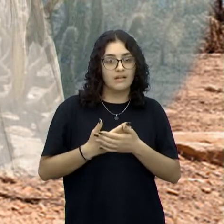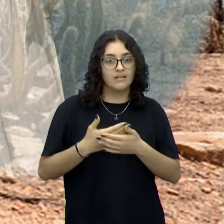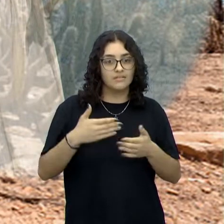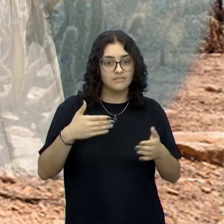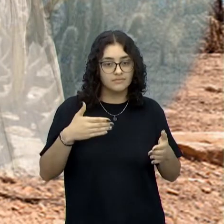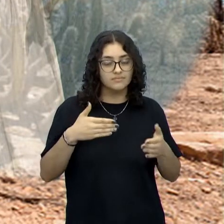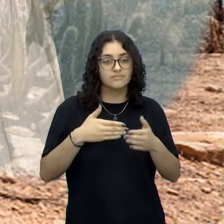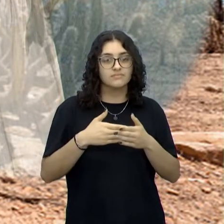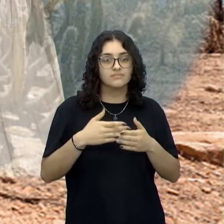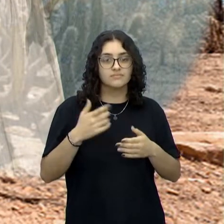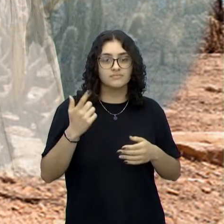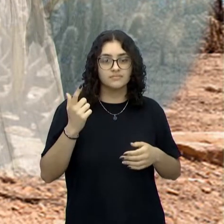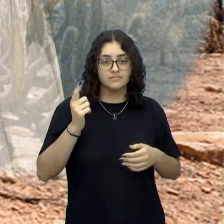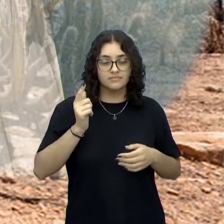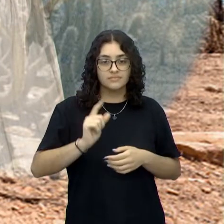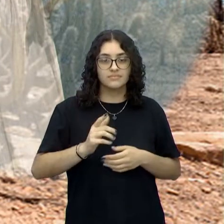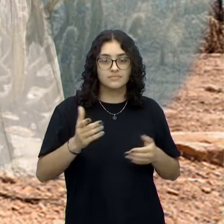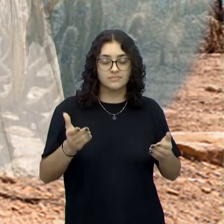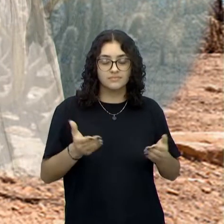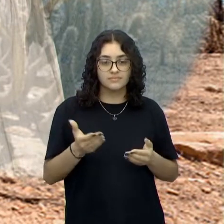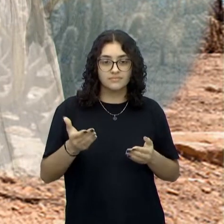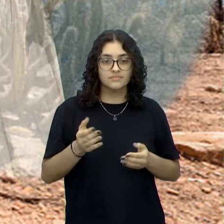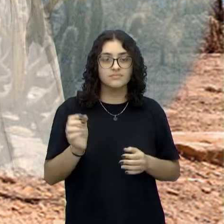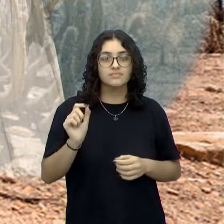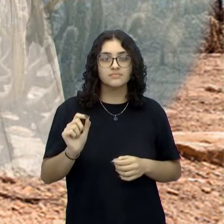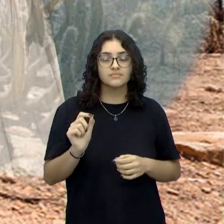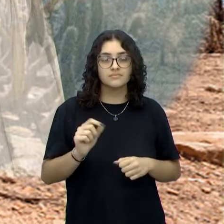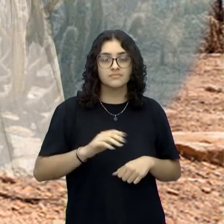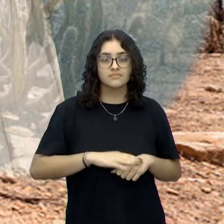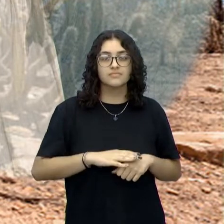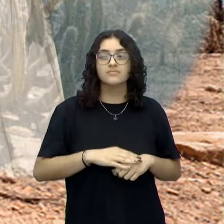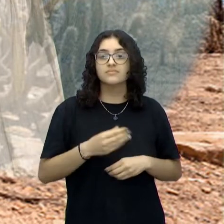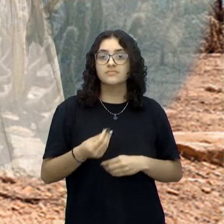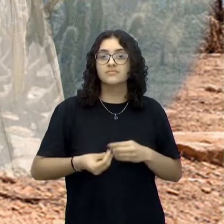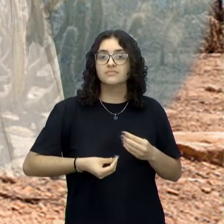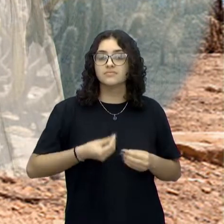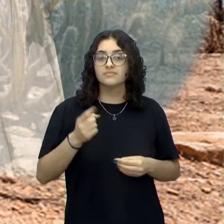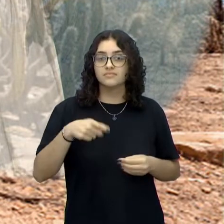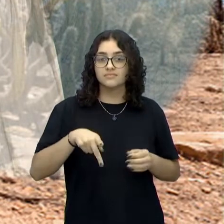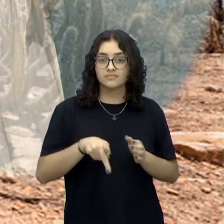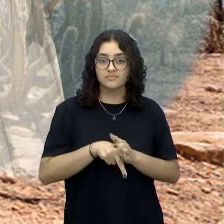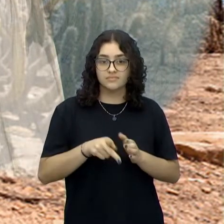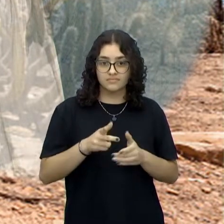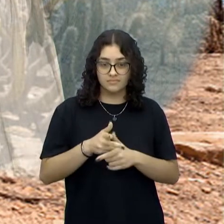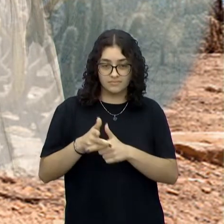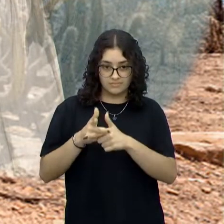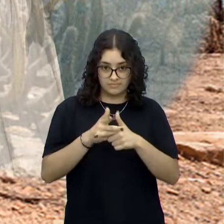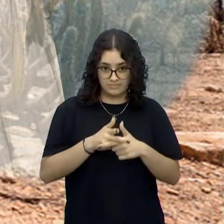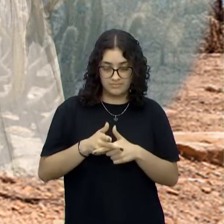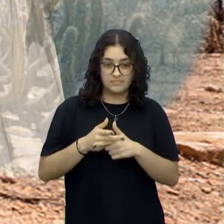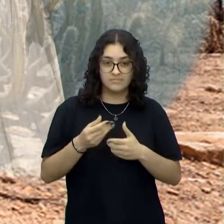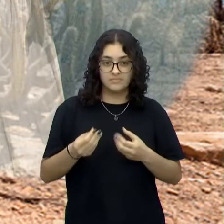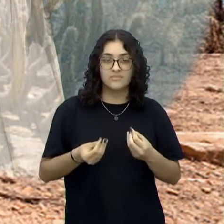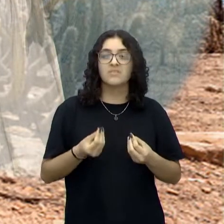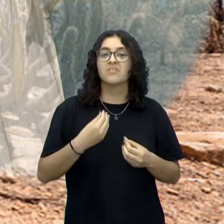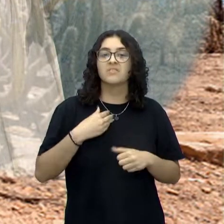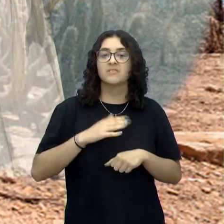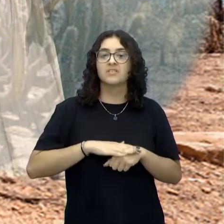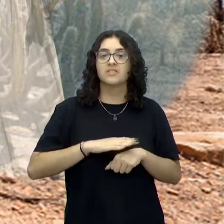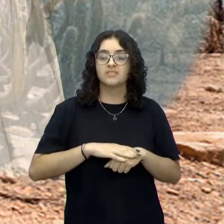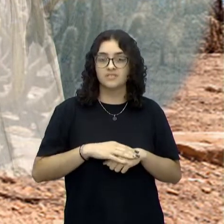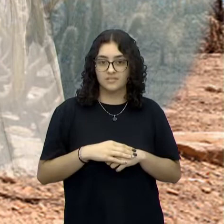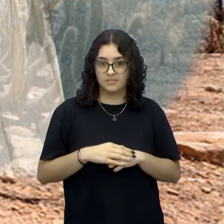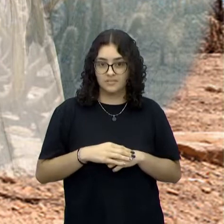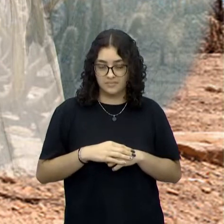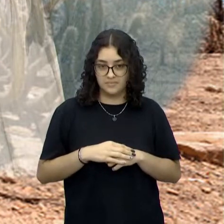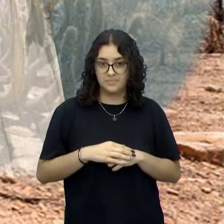chegar hoje em que a gente vai simular aqui como seria uma gravação de uma videoresenha, ou seja, como que eu faria uma gravação de